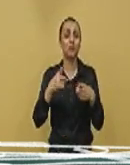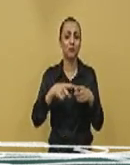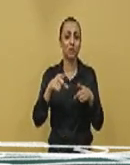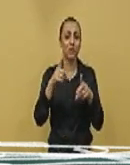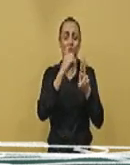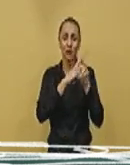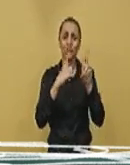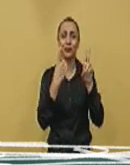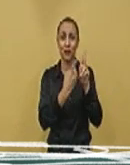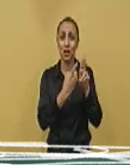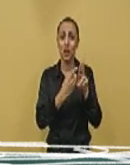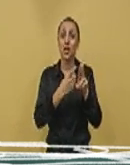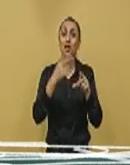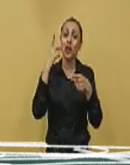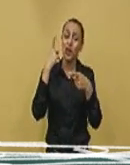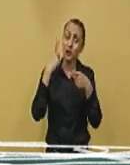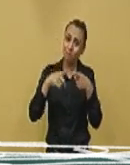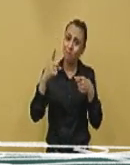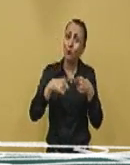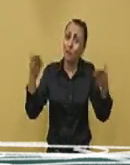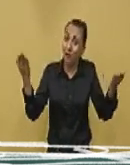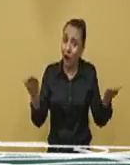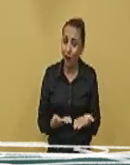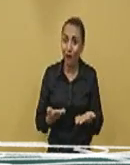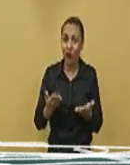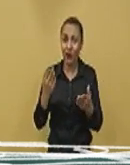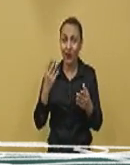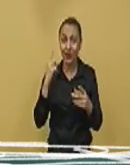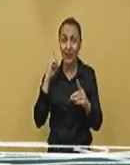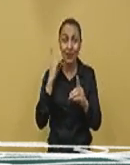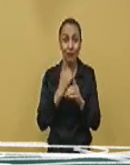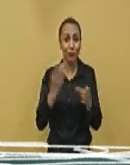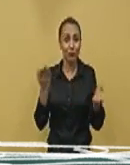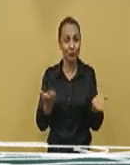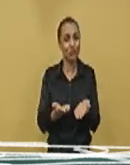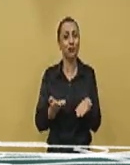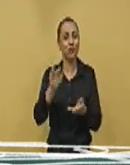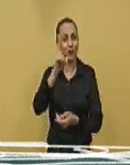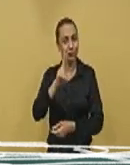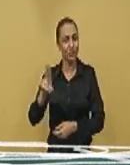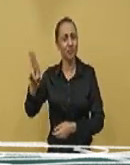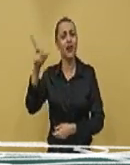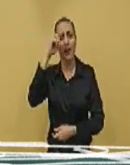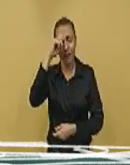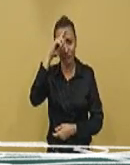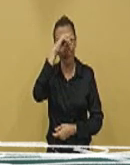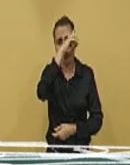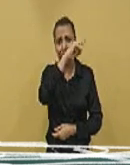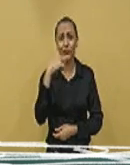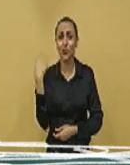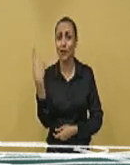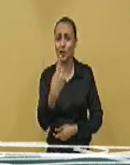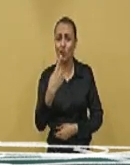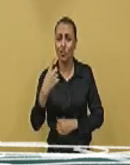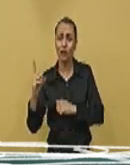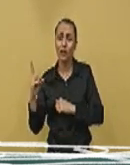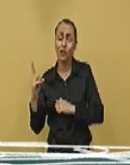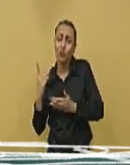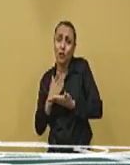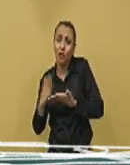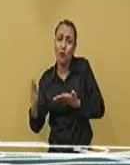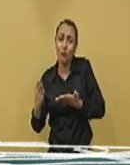grande problema que nós nos deparamos hoje em relação à universidade é a dificuldade de nós inserirmos os